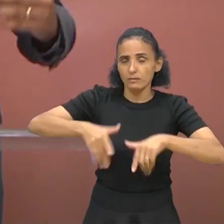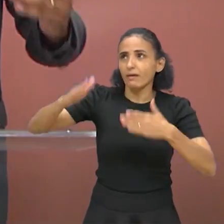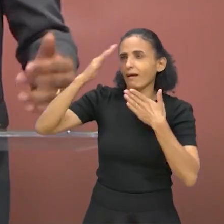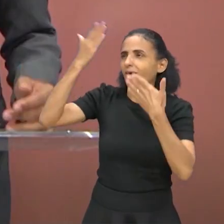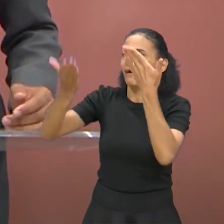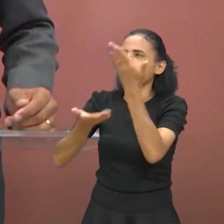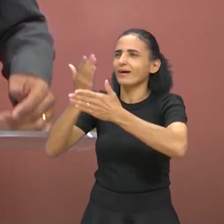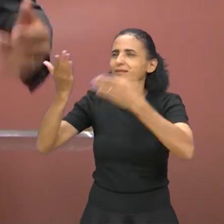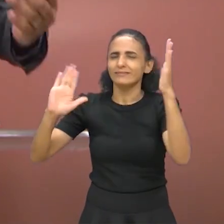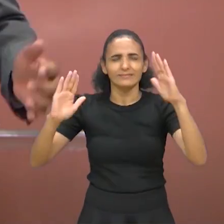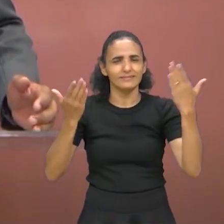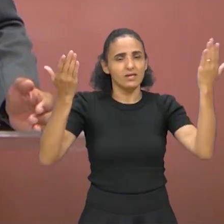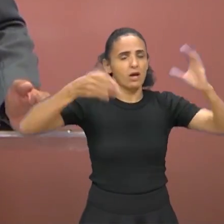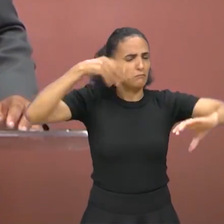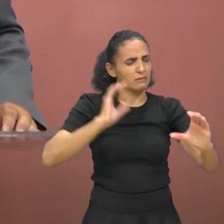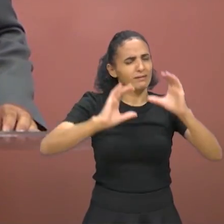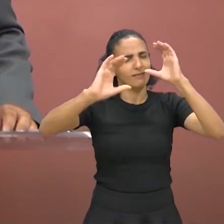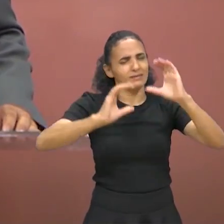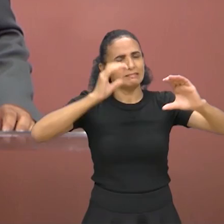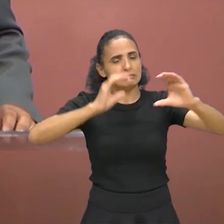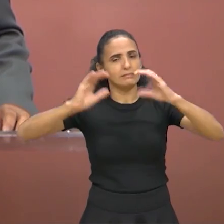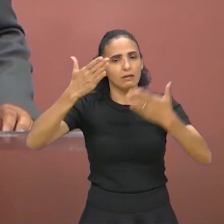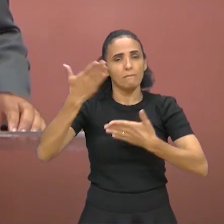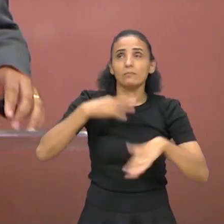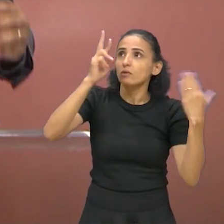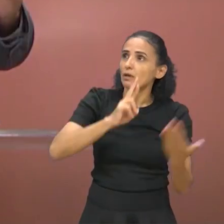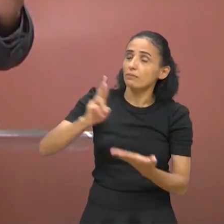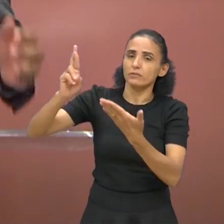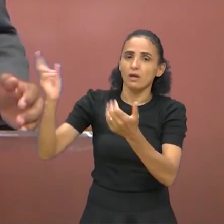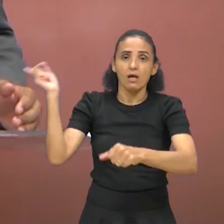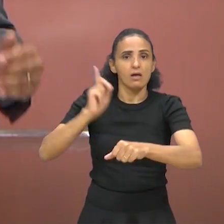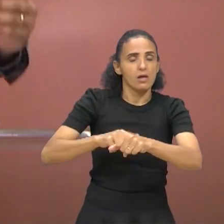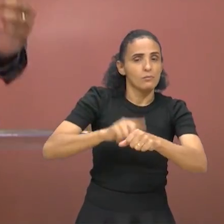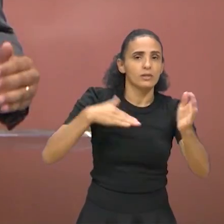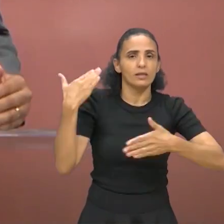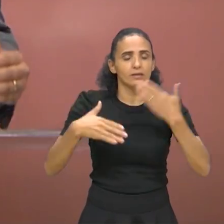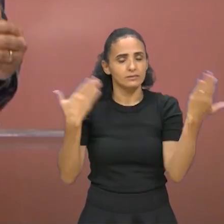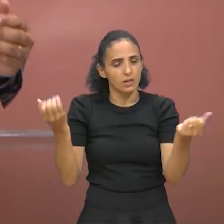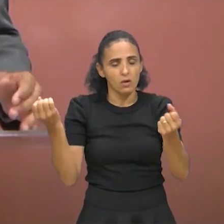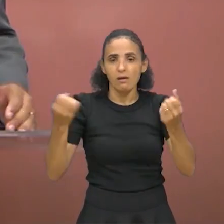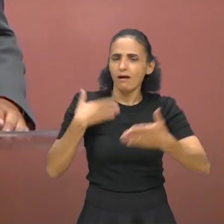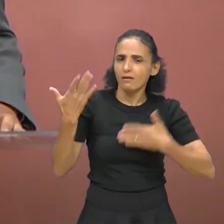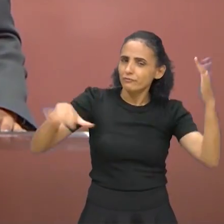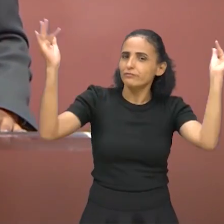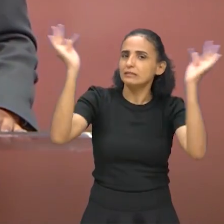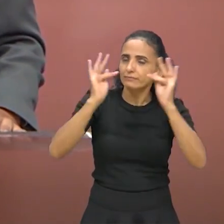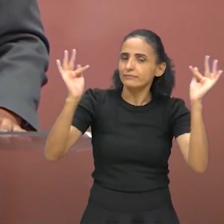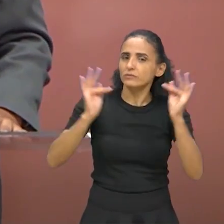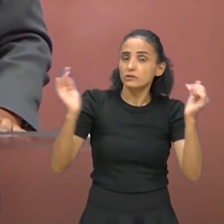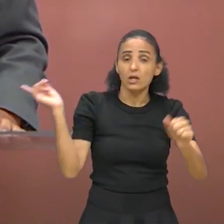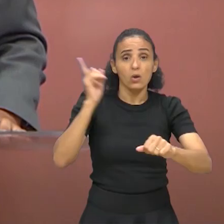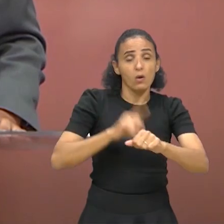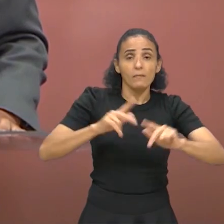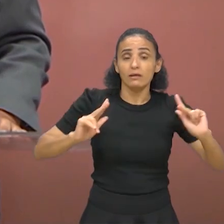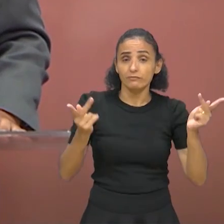jubila, se alegra, canta na presença do Senhor. É um momento de alegria, de regozijo, de felicidade. Era um momento